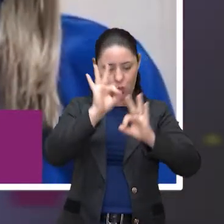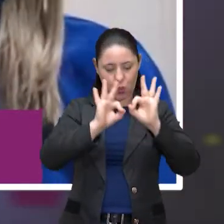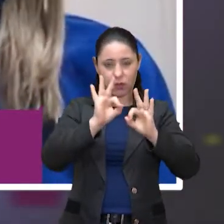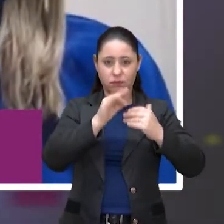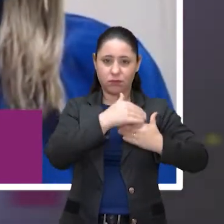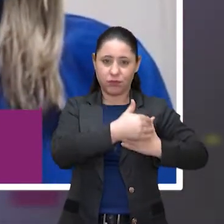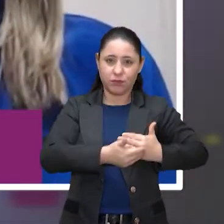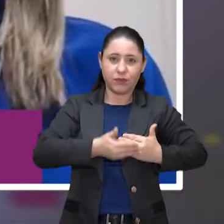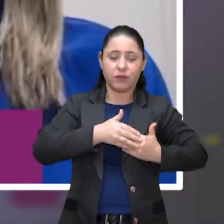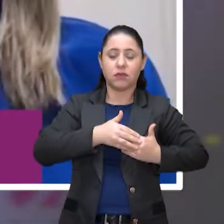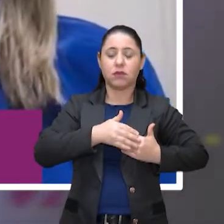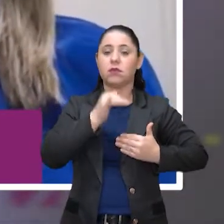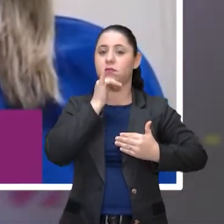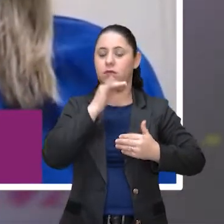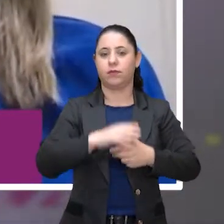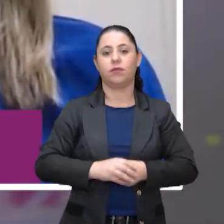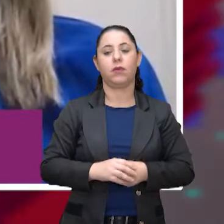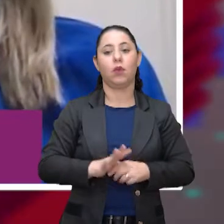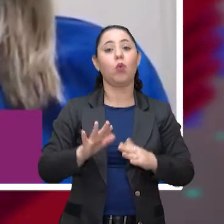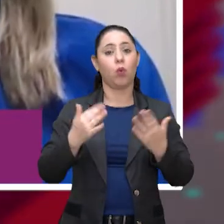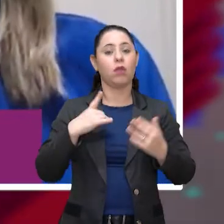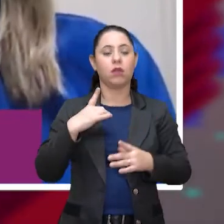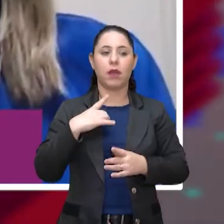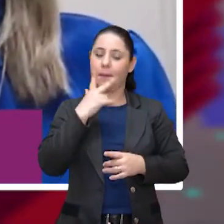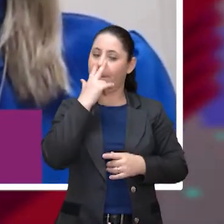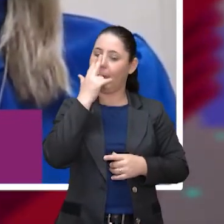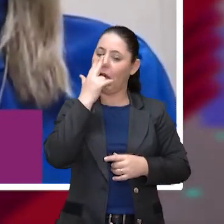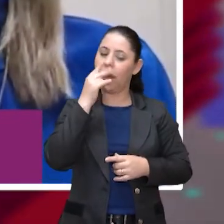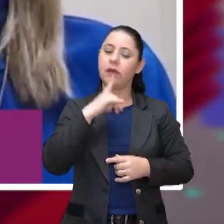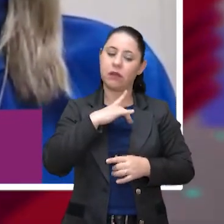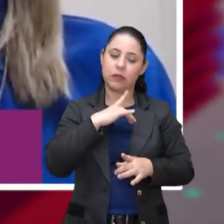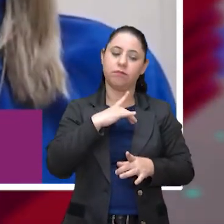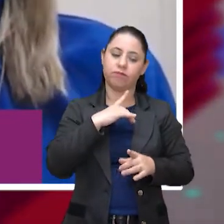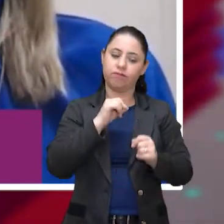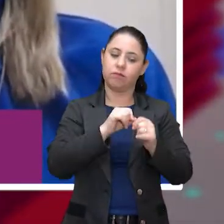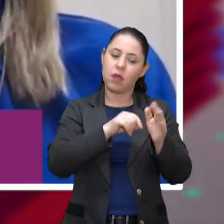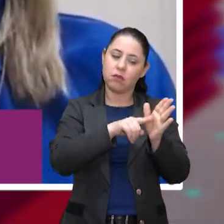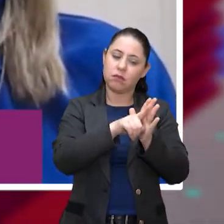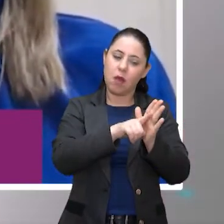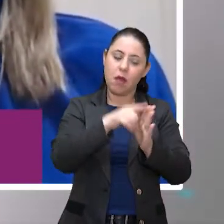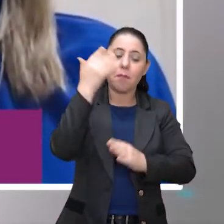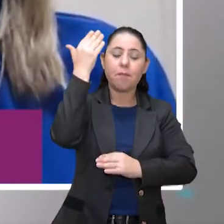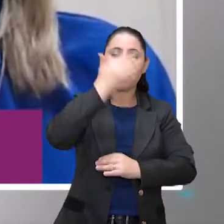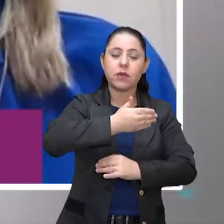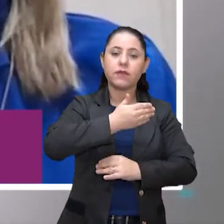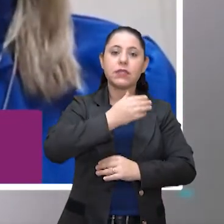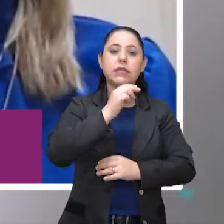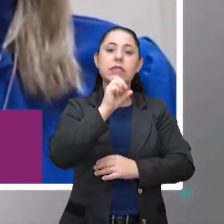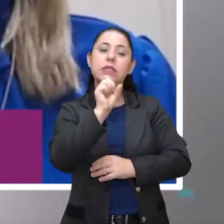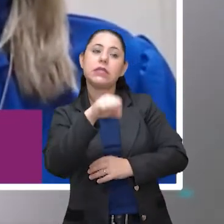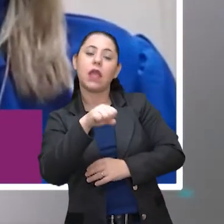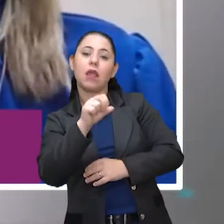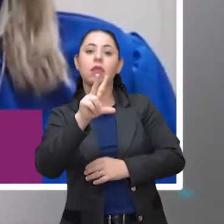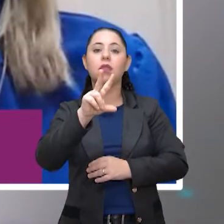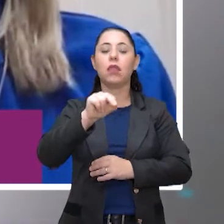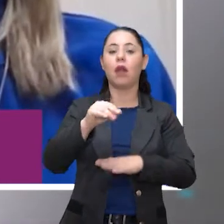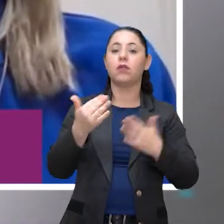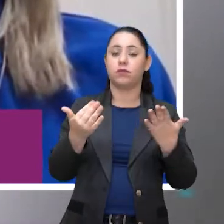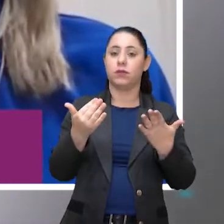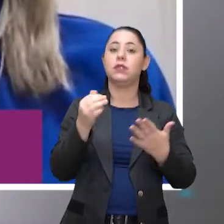mama? À medida que a gente tem uma suspeita, a gente vai partir para a confirmação